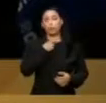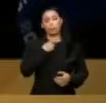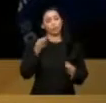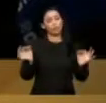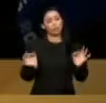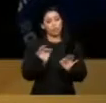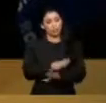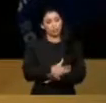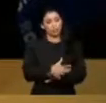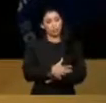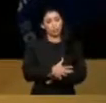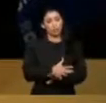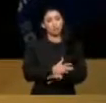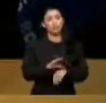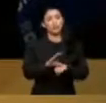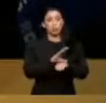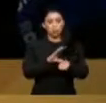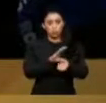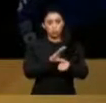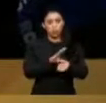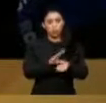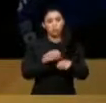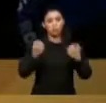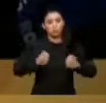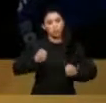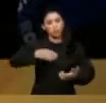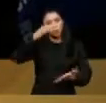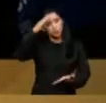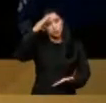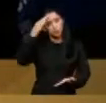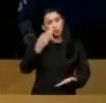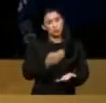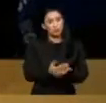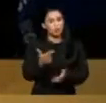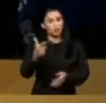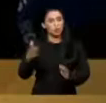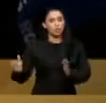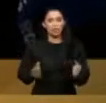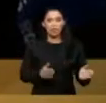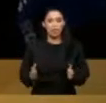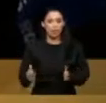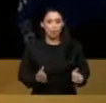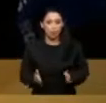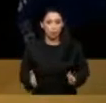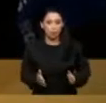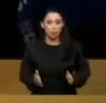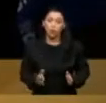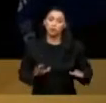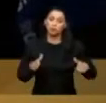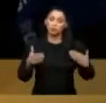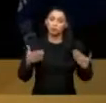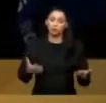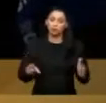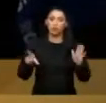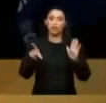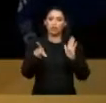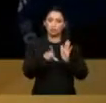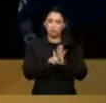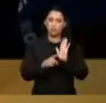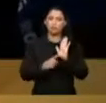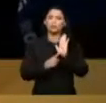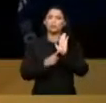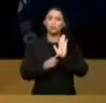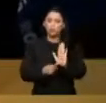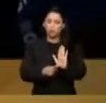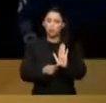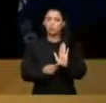comando constitucional expresso, o ius puniendi é atemporal. E nessa linha, o legislador cuidou de estabelecer